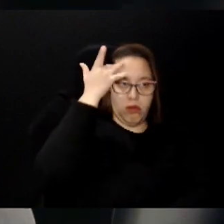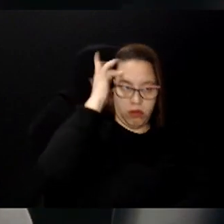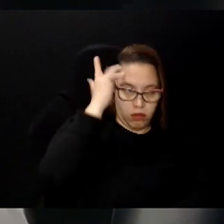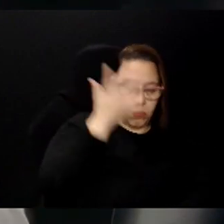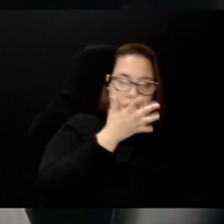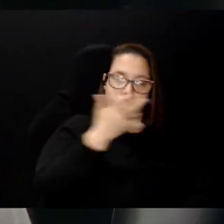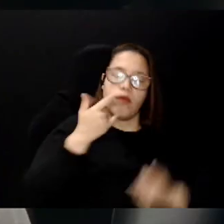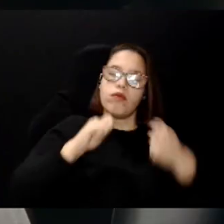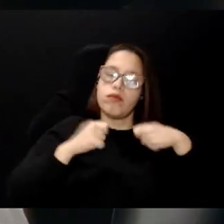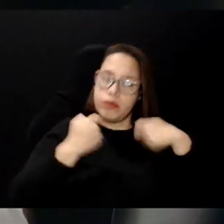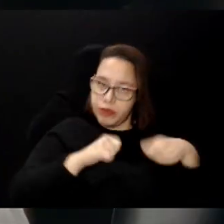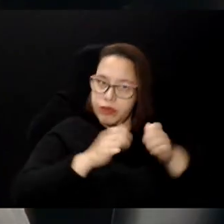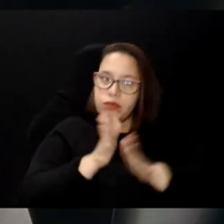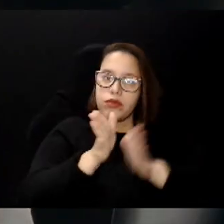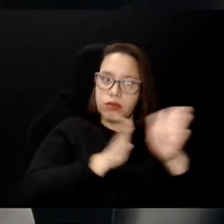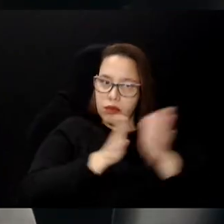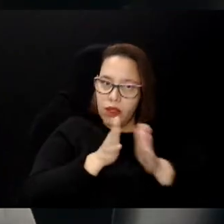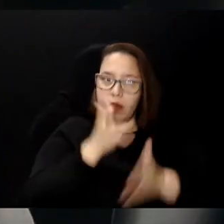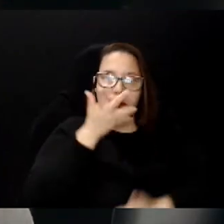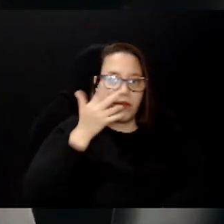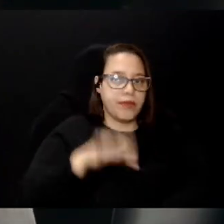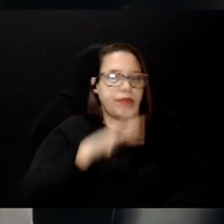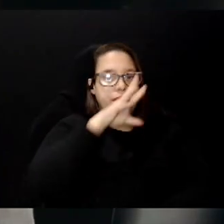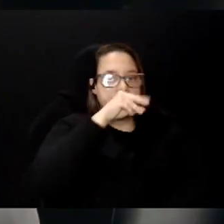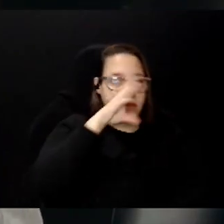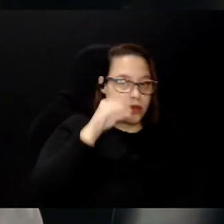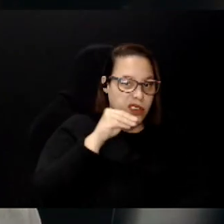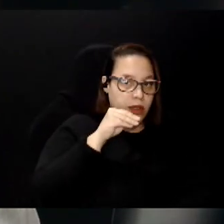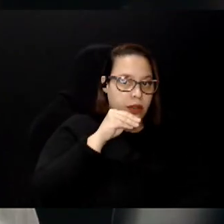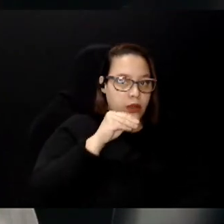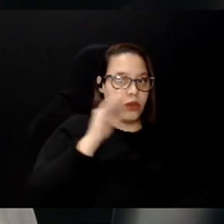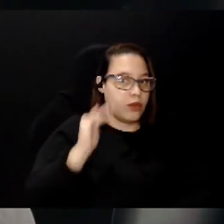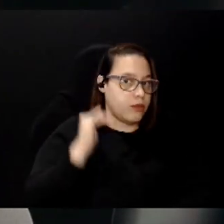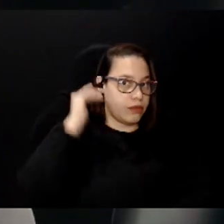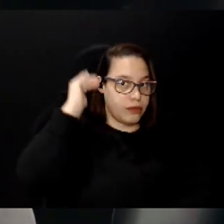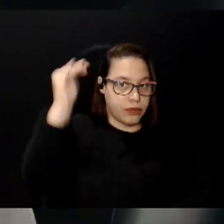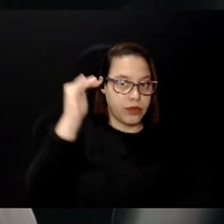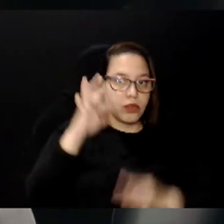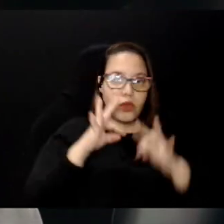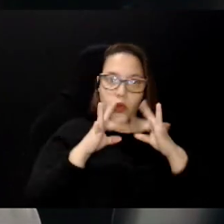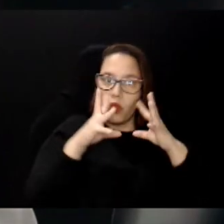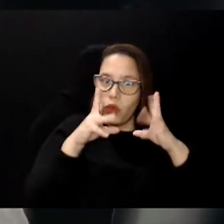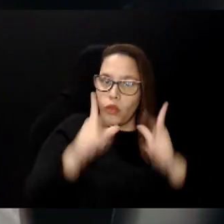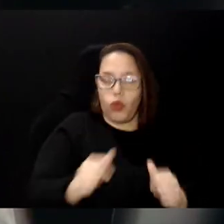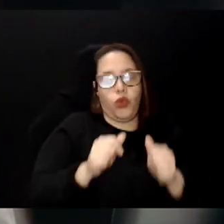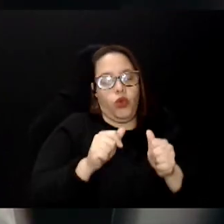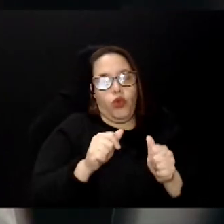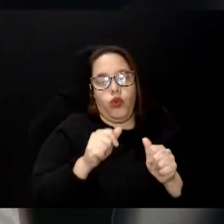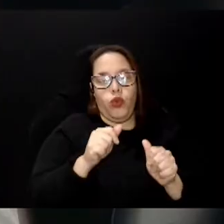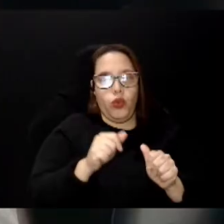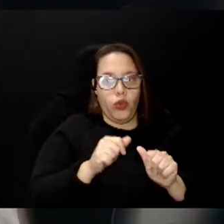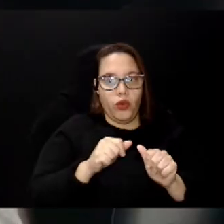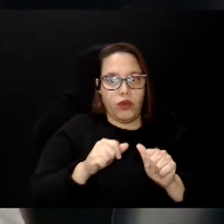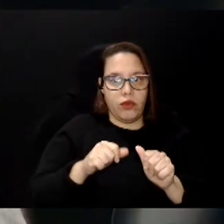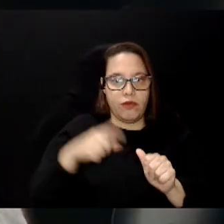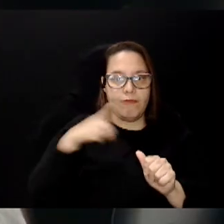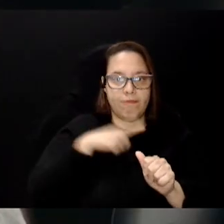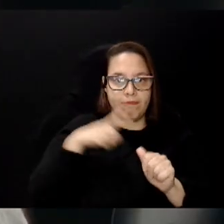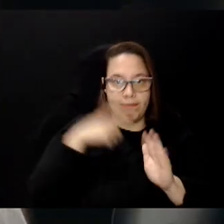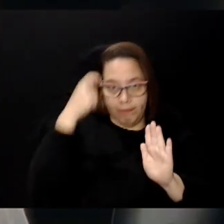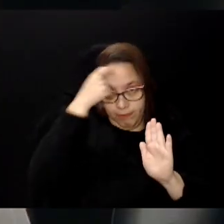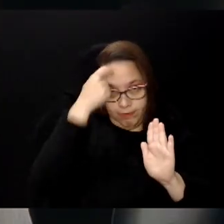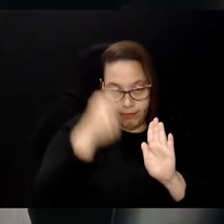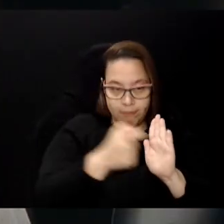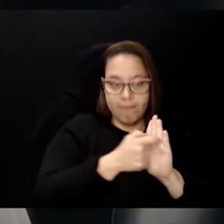acesso. Crianças, adolescentes, adultos, e para mim todo mundo deveria ter acesso à inteligência artificial,